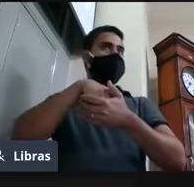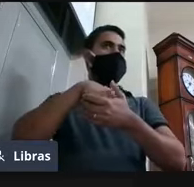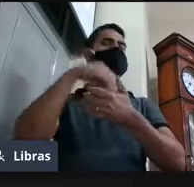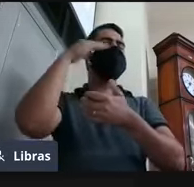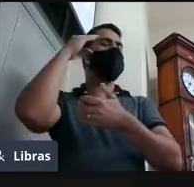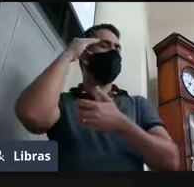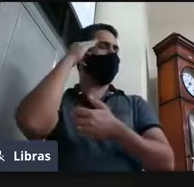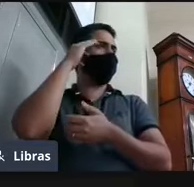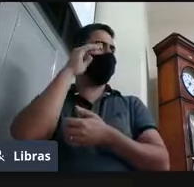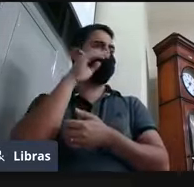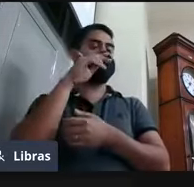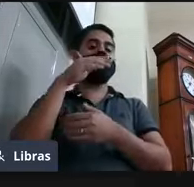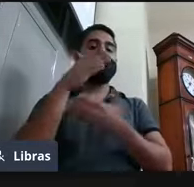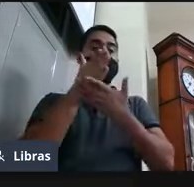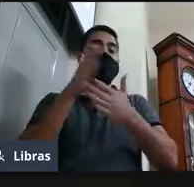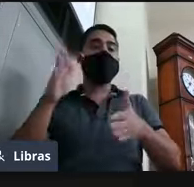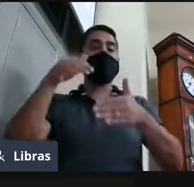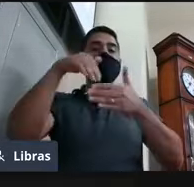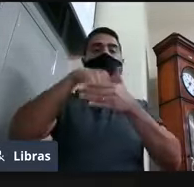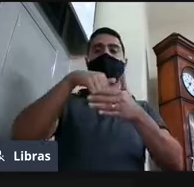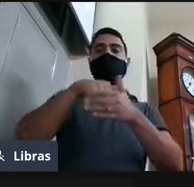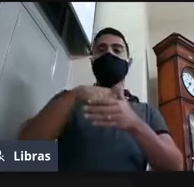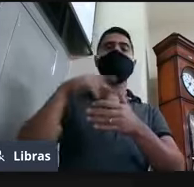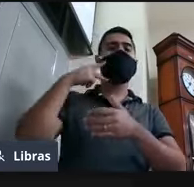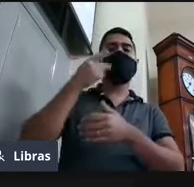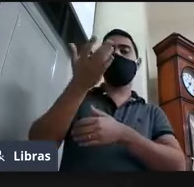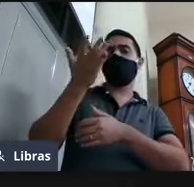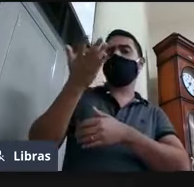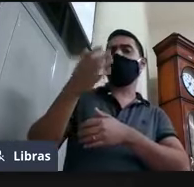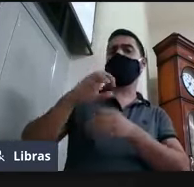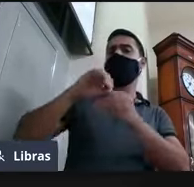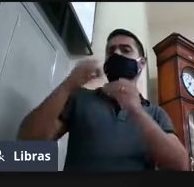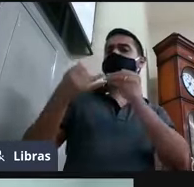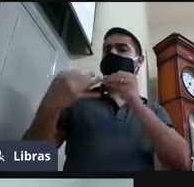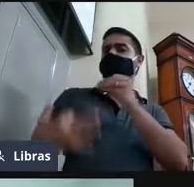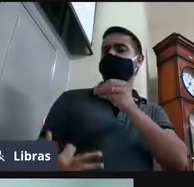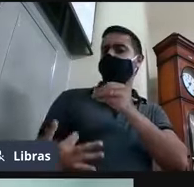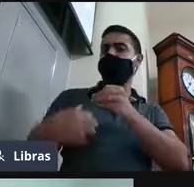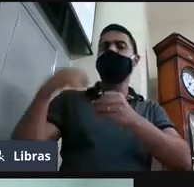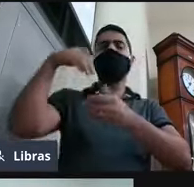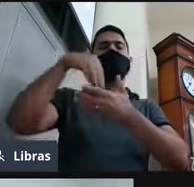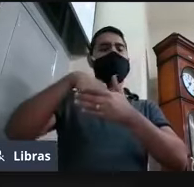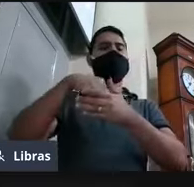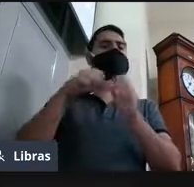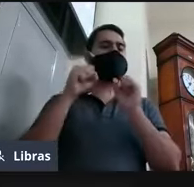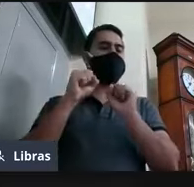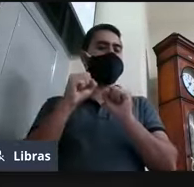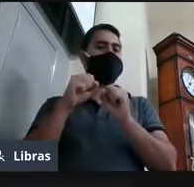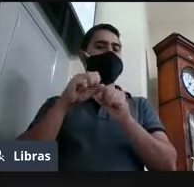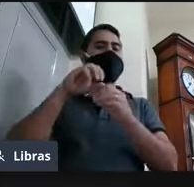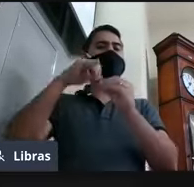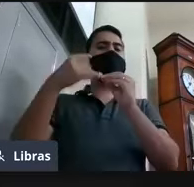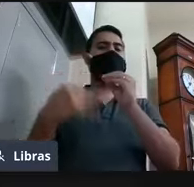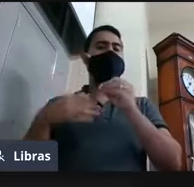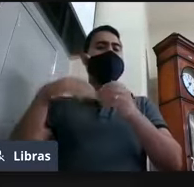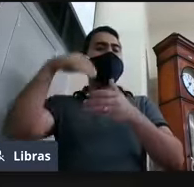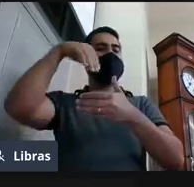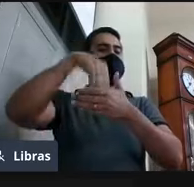dos senhores. Pós-votação, o vereador que queira justificar o seu voto. Então, a justificativa do